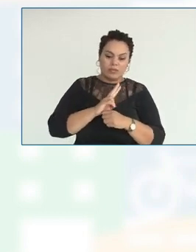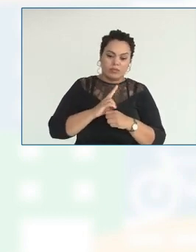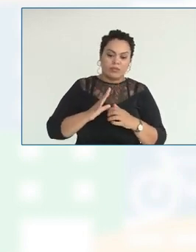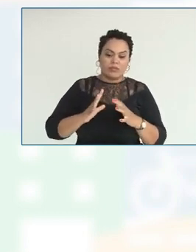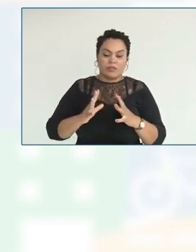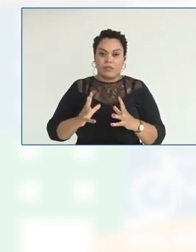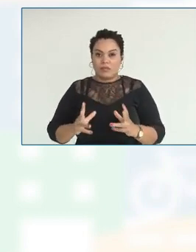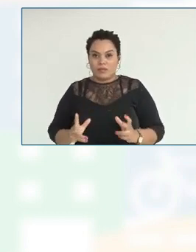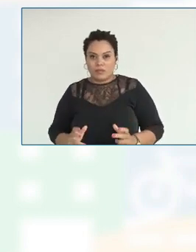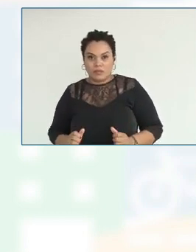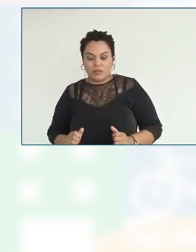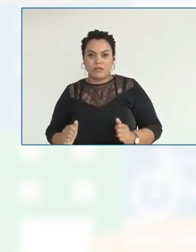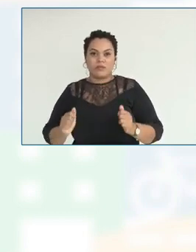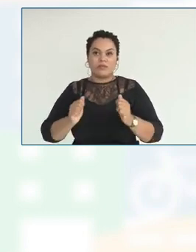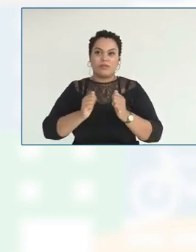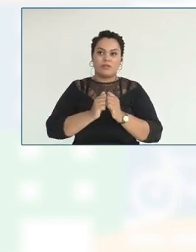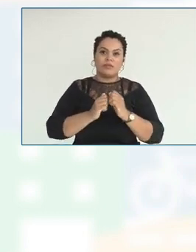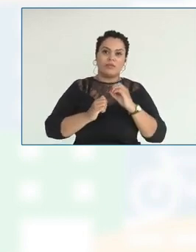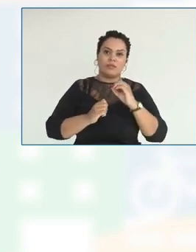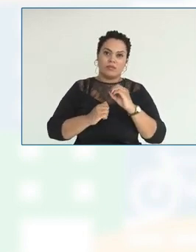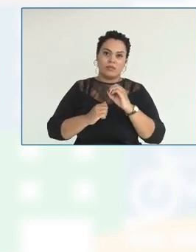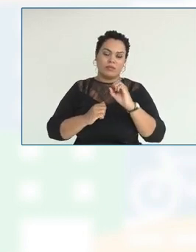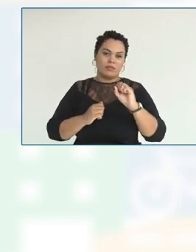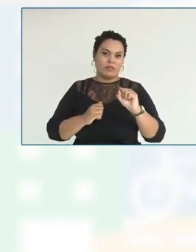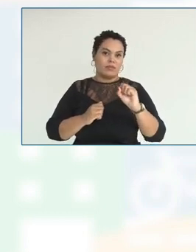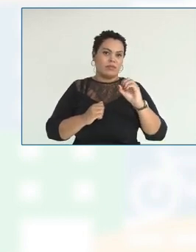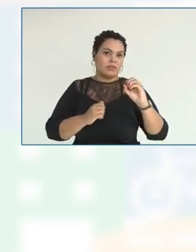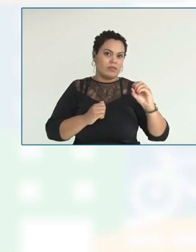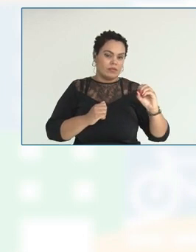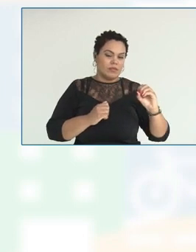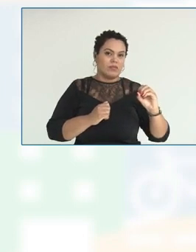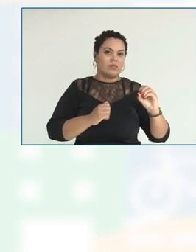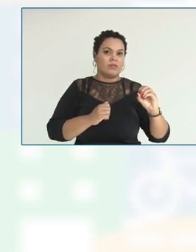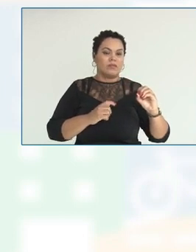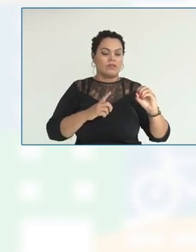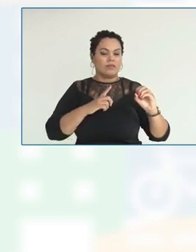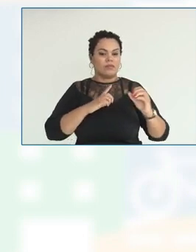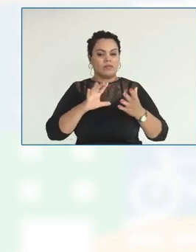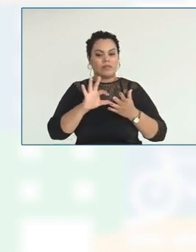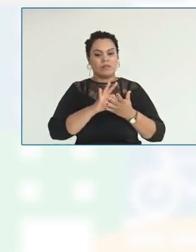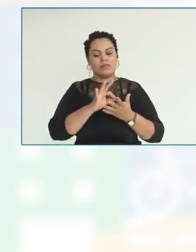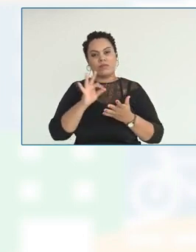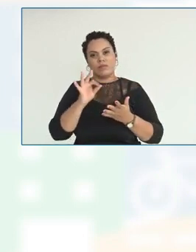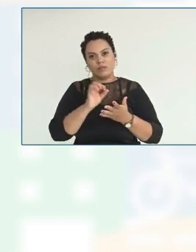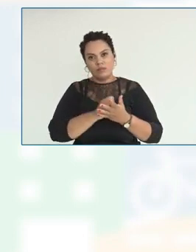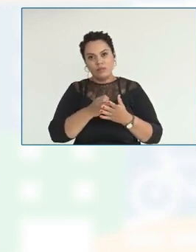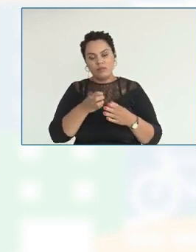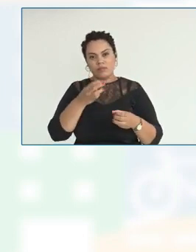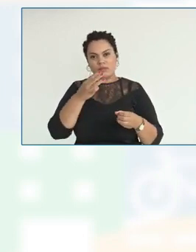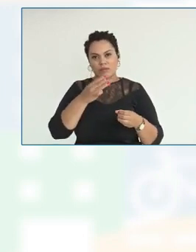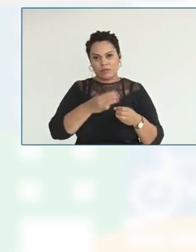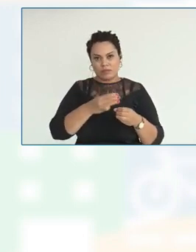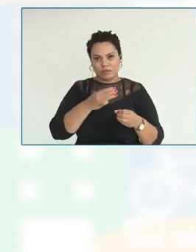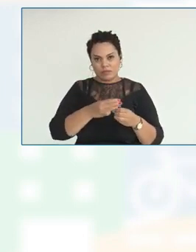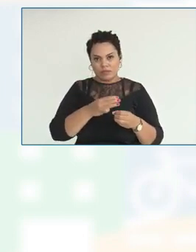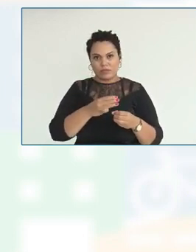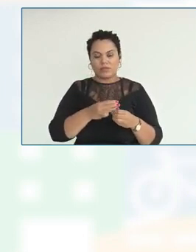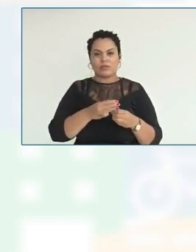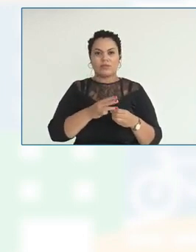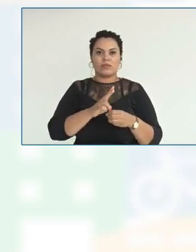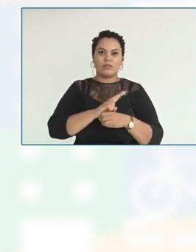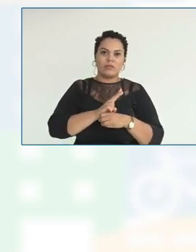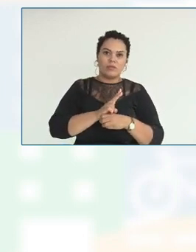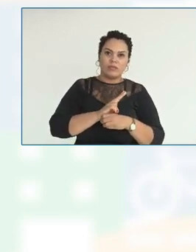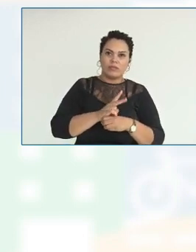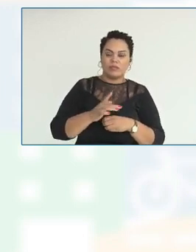0800 a empresas que têm o cadastro CMVS, né, que é o Cadastro Municipal de Vigilância em Saúde. Então, no ano